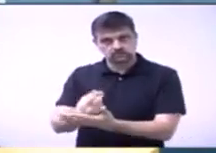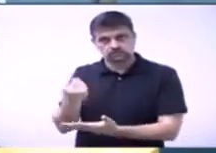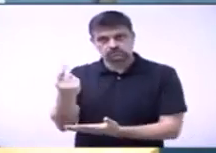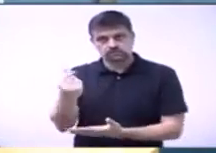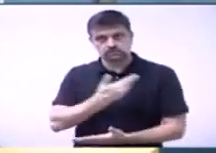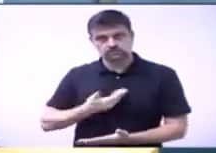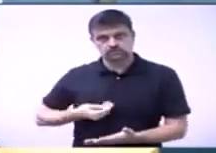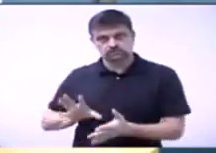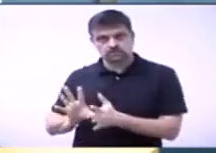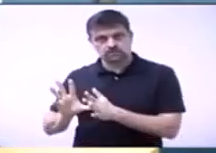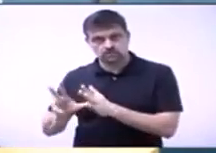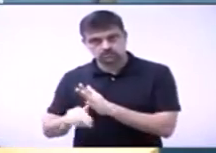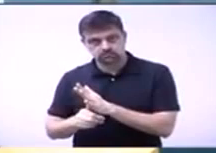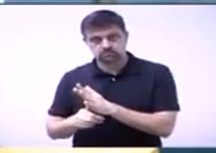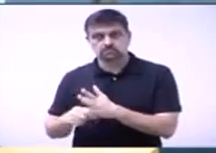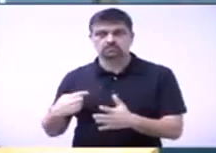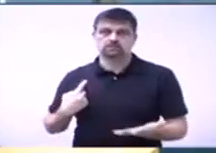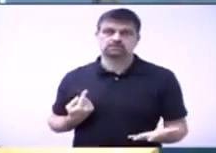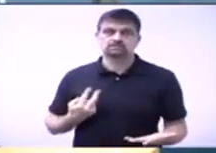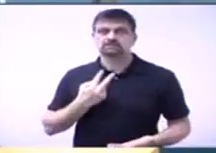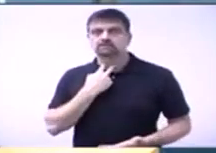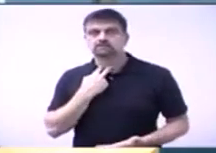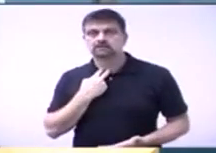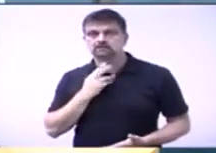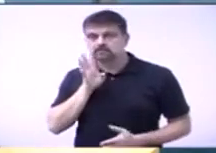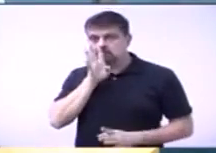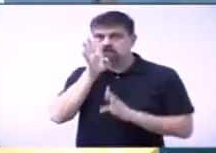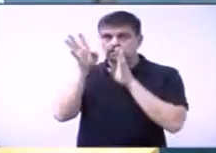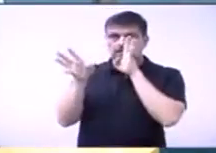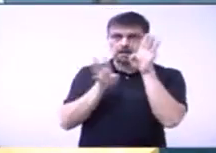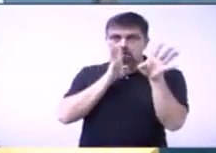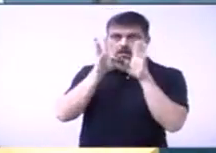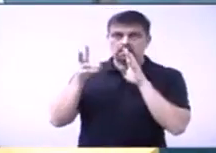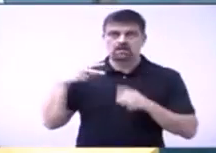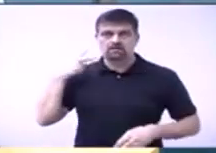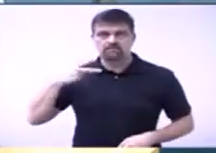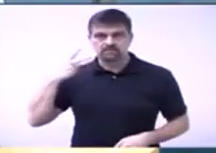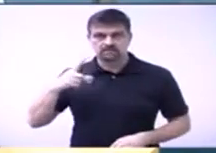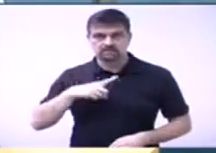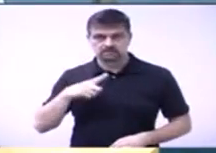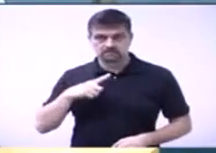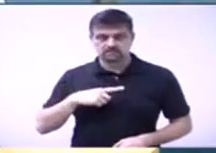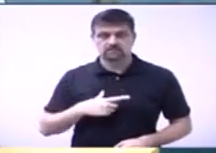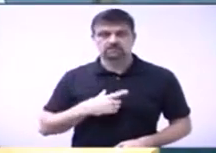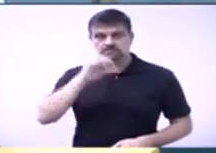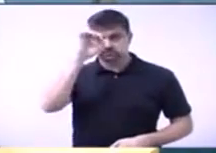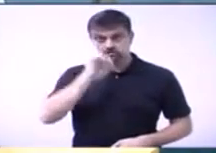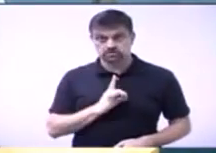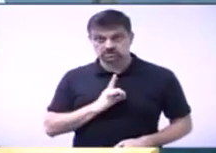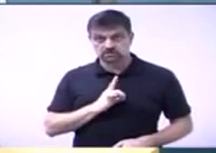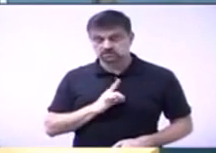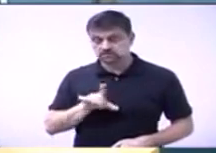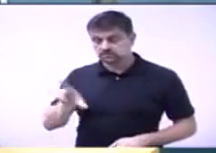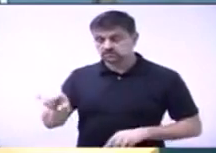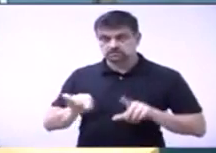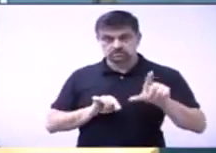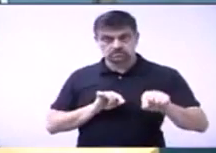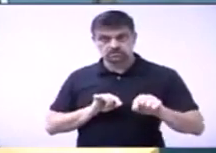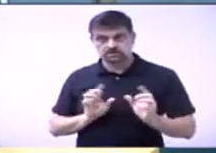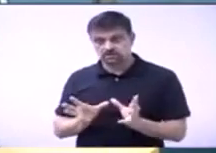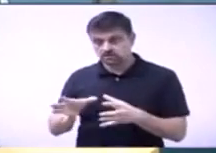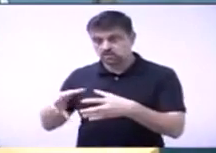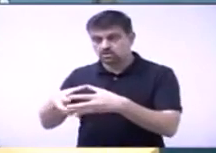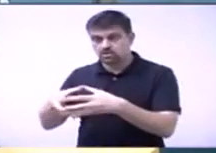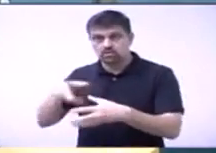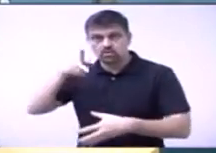se falar que o fato do vereador ter o direito democrático de escolha de estar ou